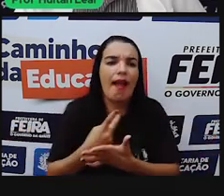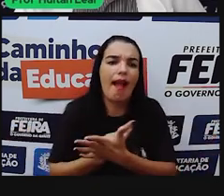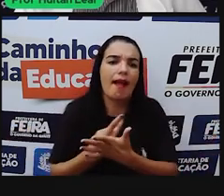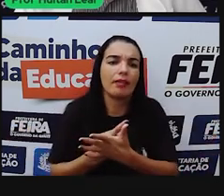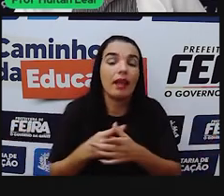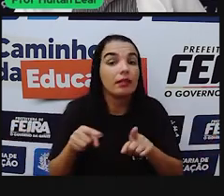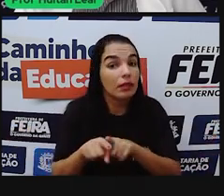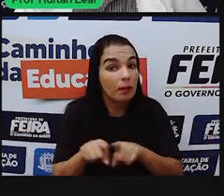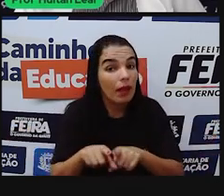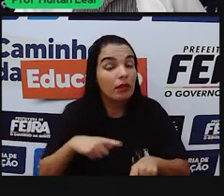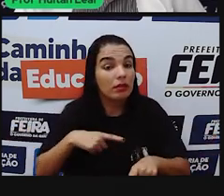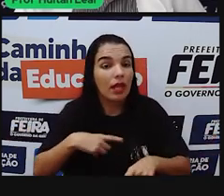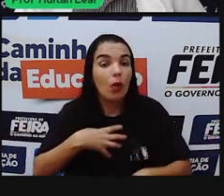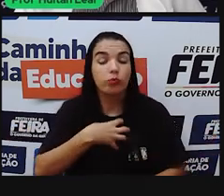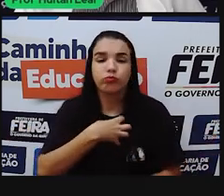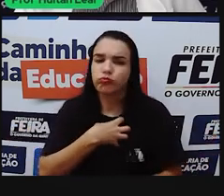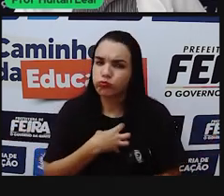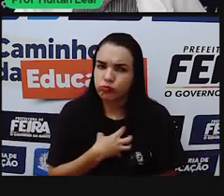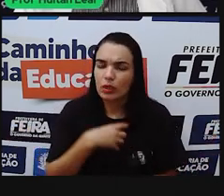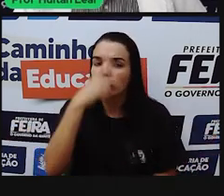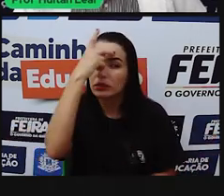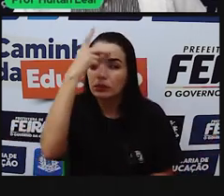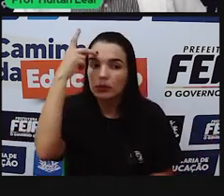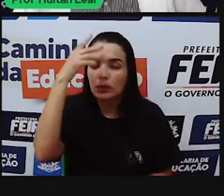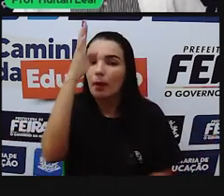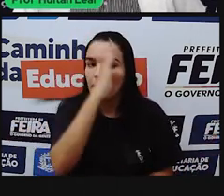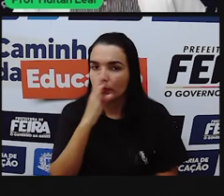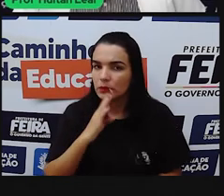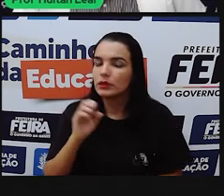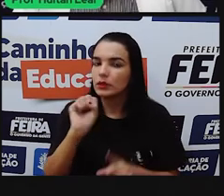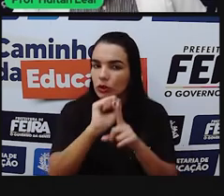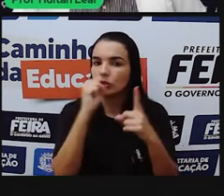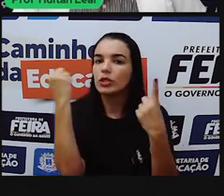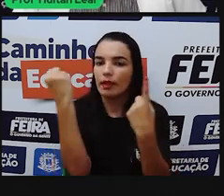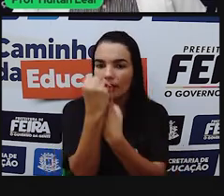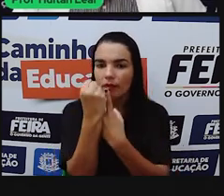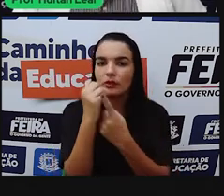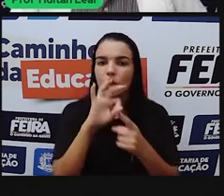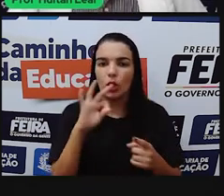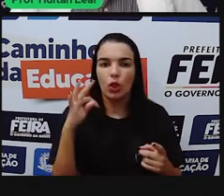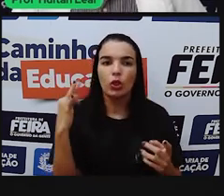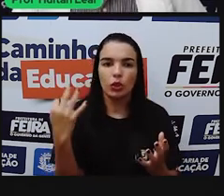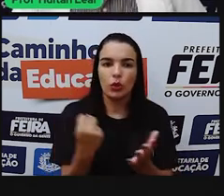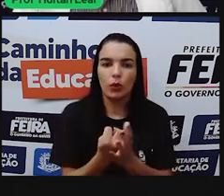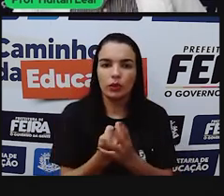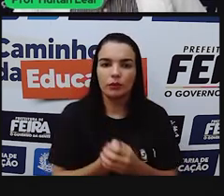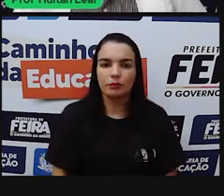comportamental que se tem dentro da sociedade brasileira.